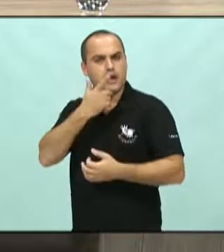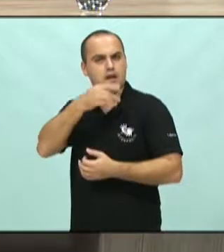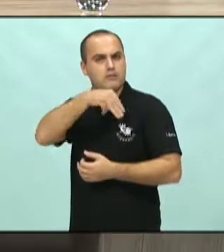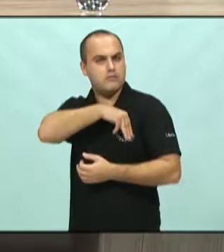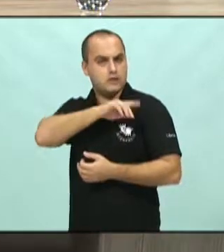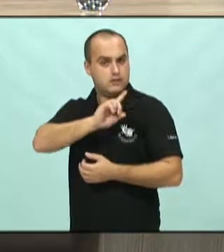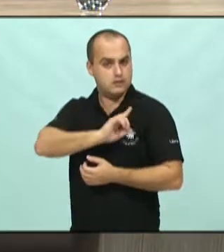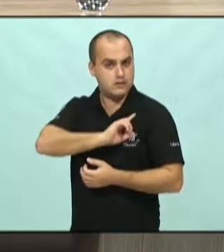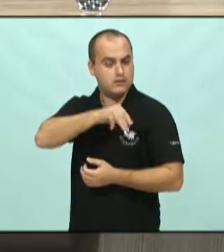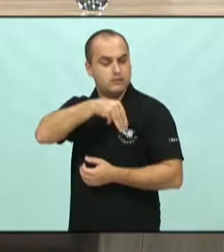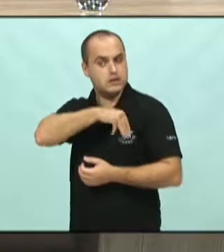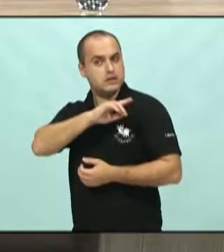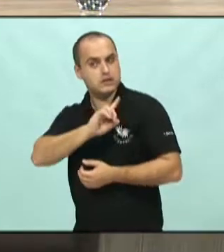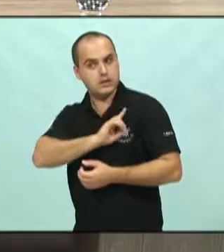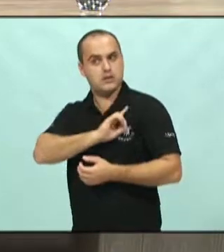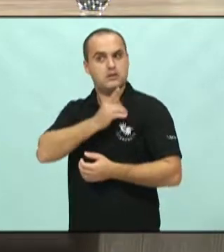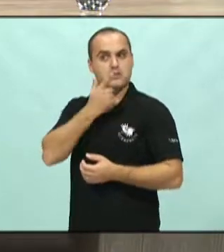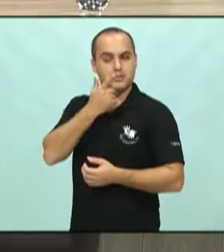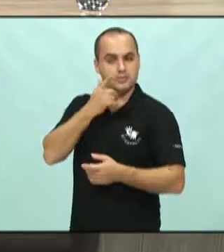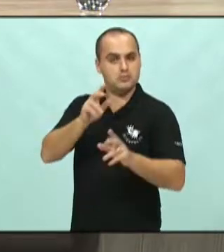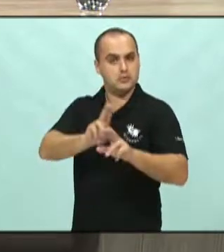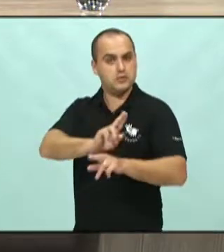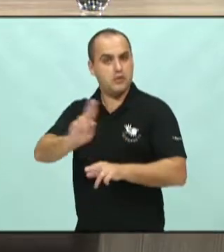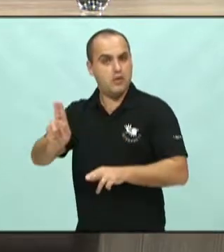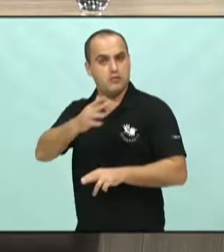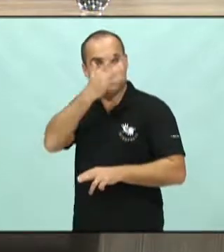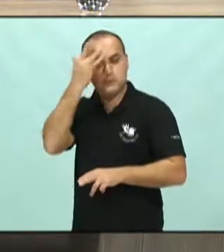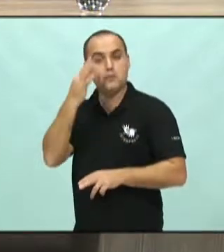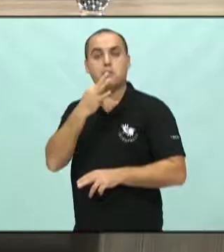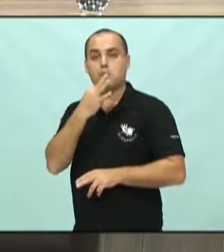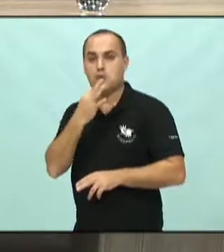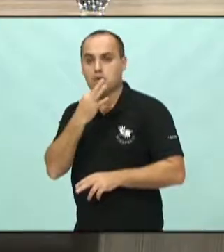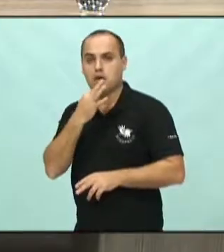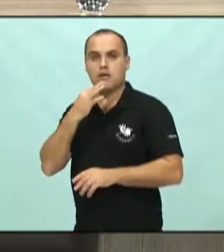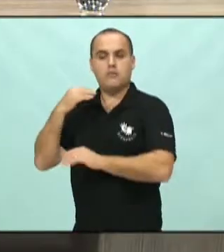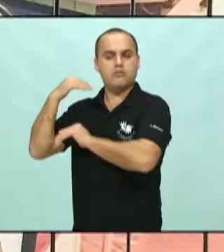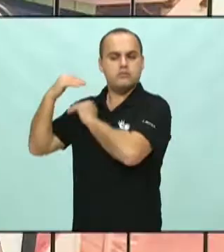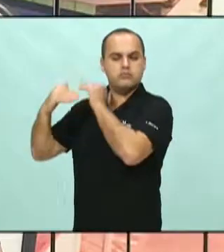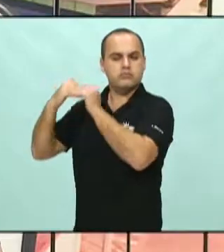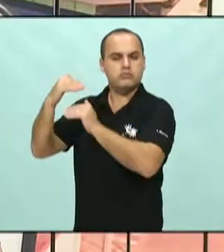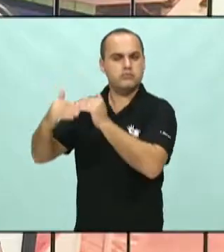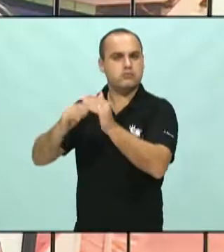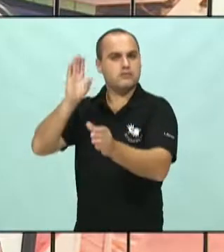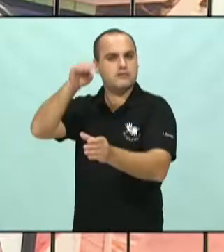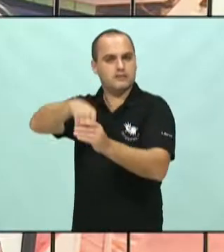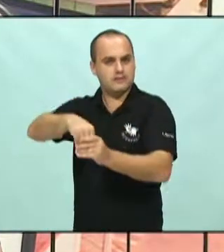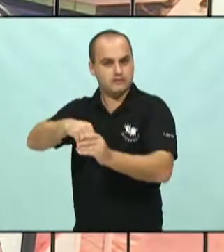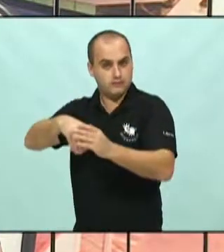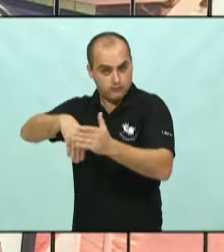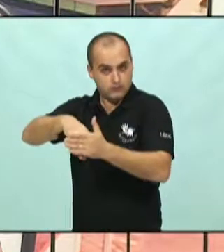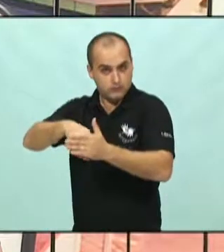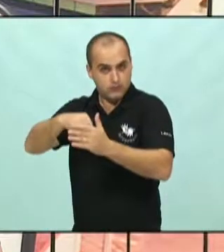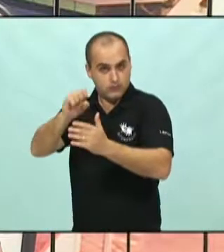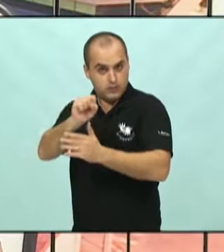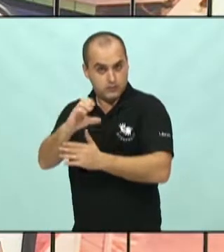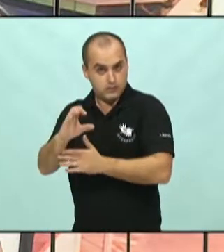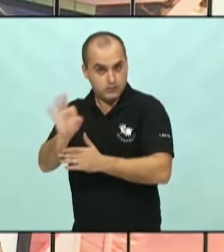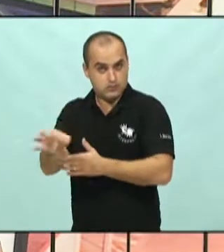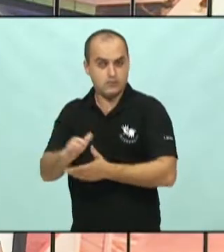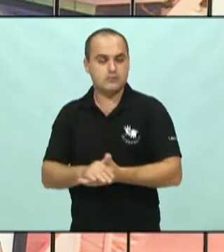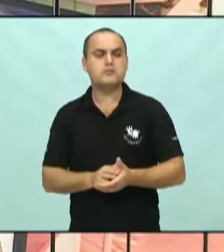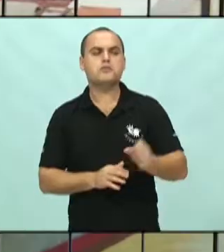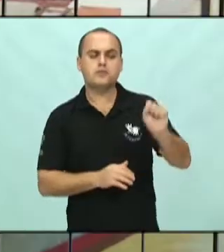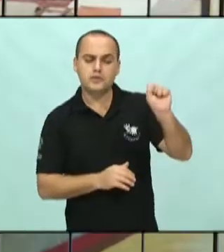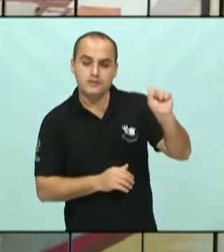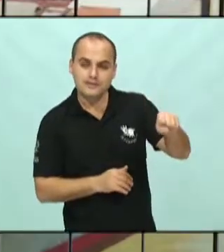Dias e em todas a sua tradição dentro do futebol catarinense, não é? Sim, uma prova disso é